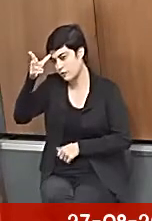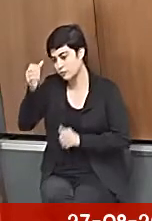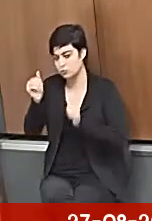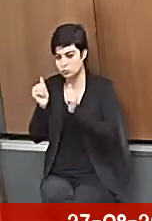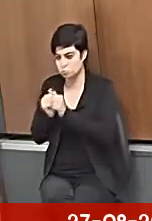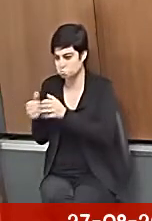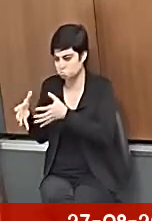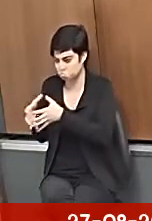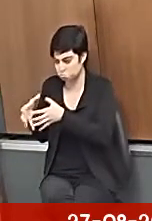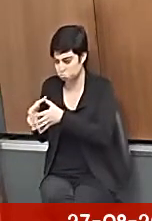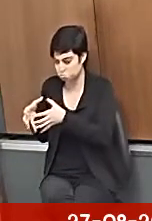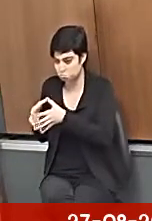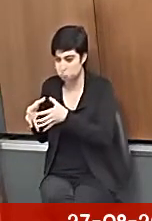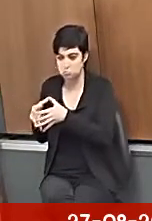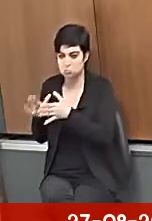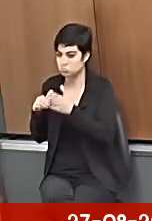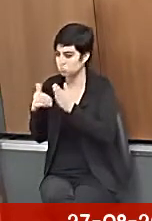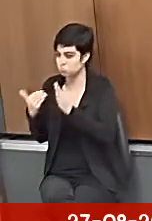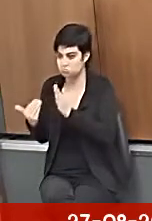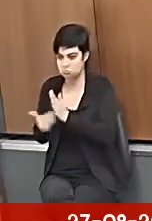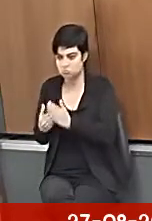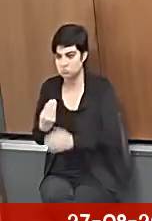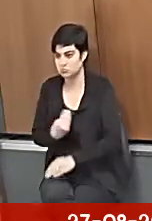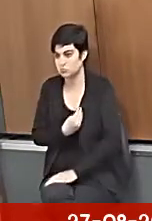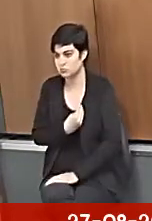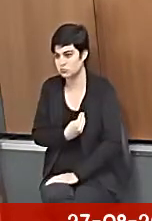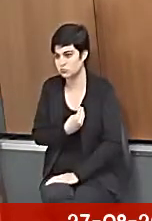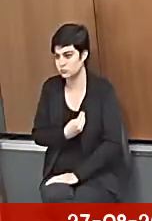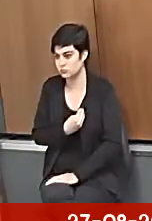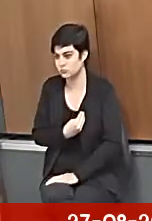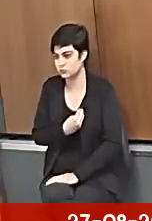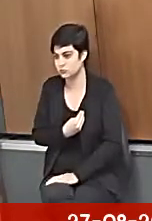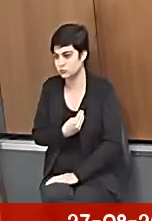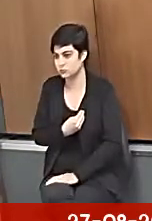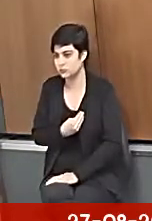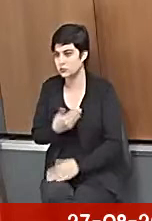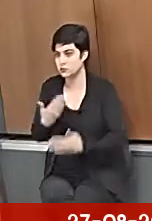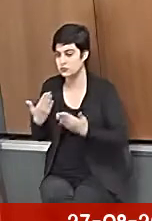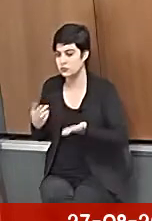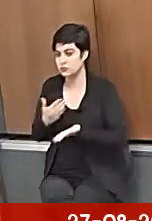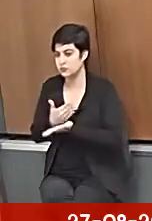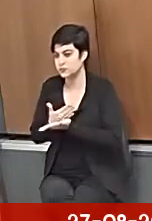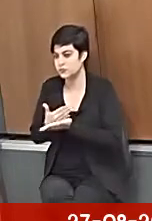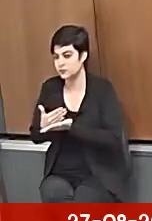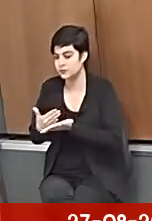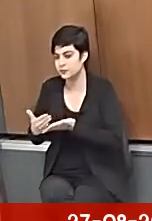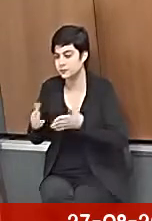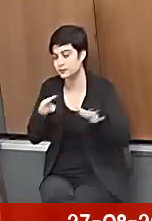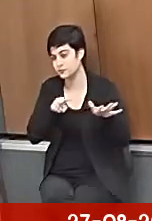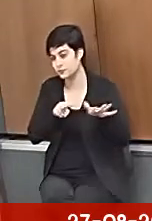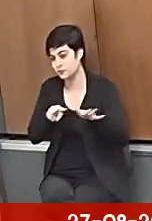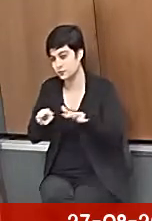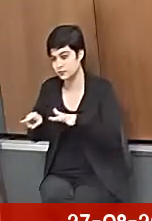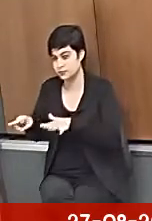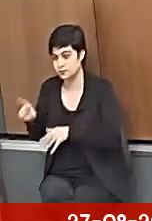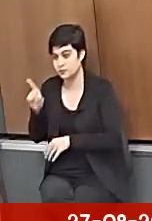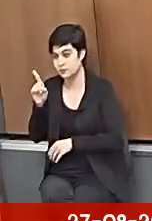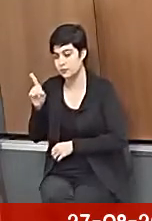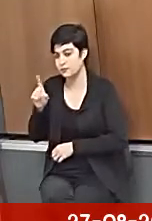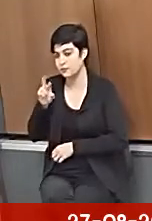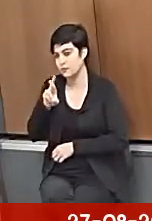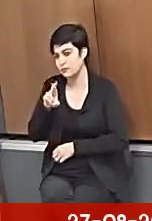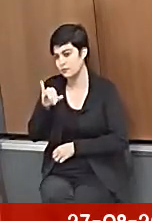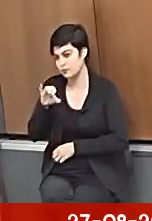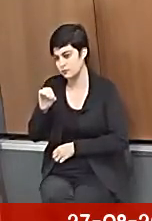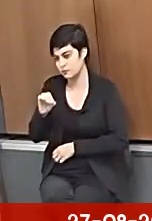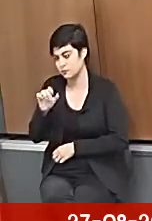com o departamento o fb rosa está abrindo a semana verde na rua rio grande norte